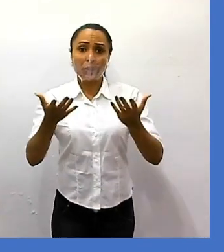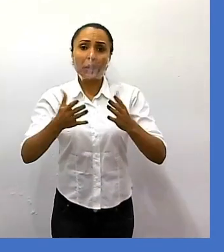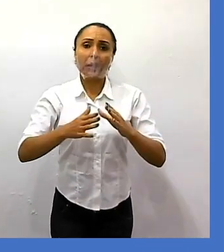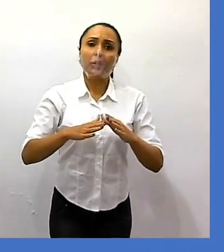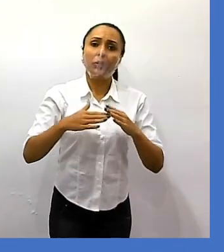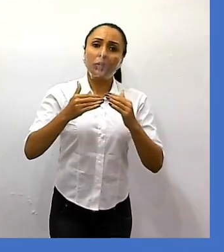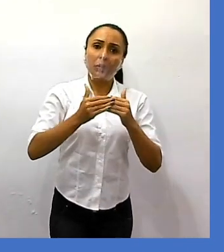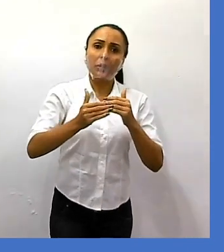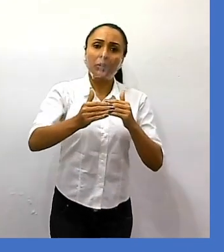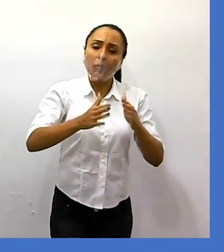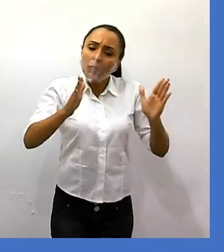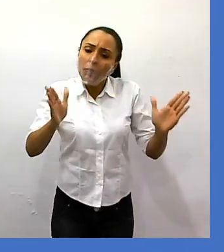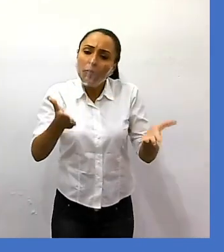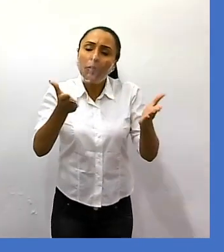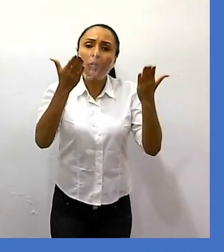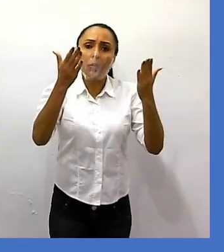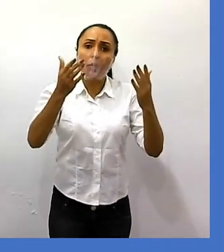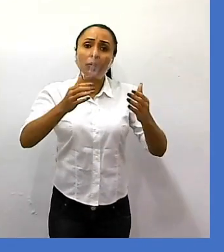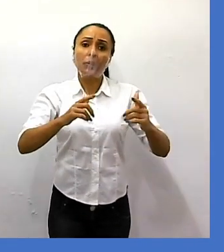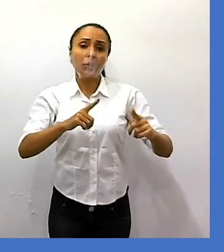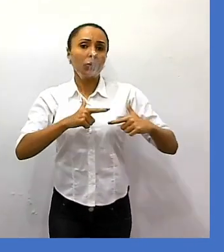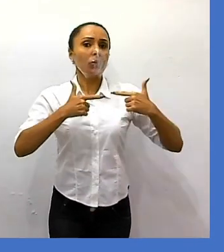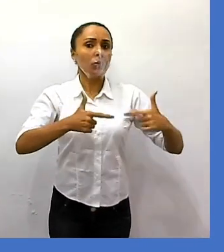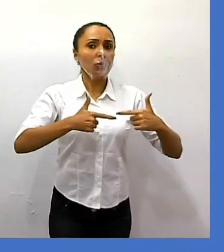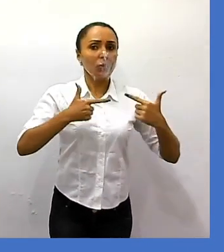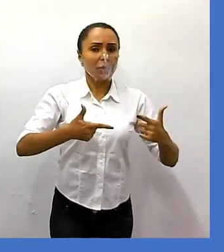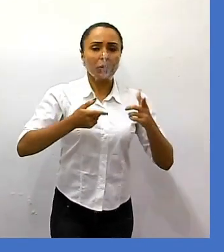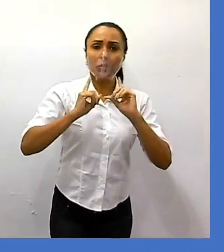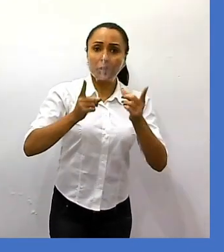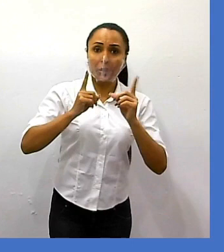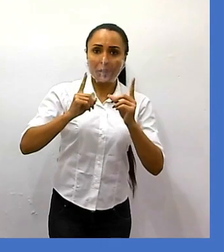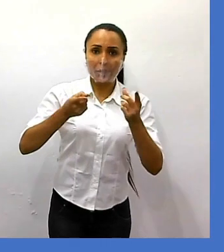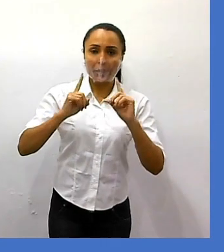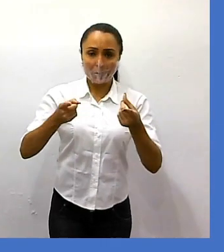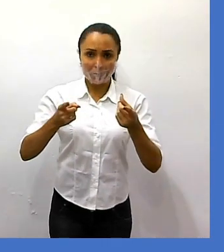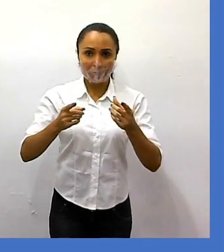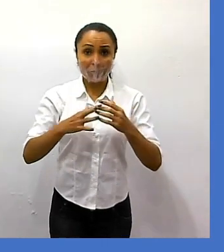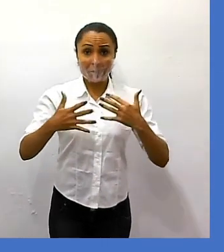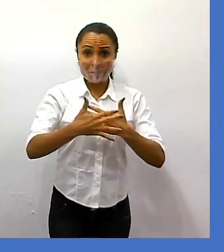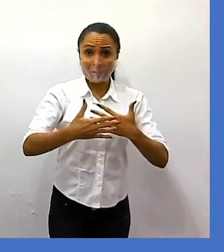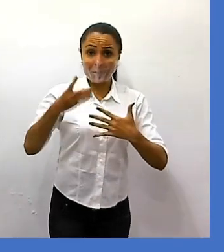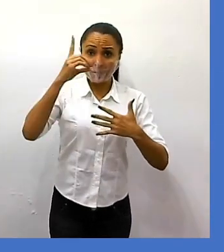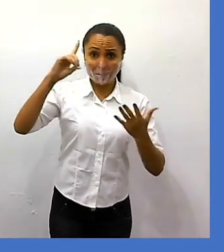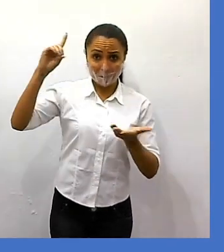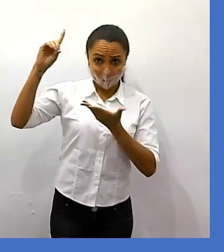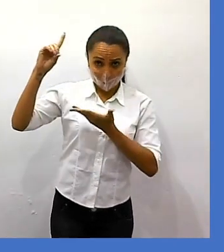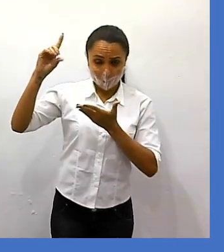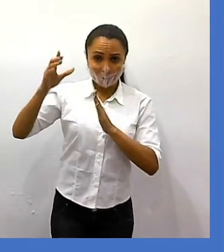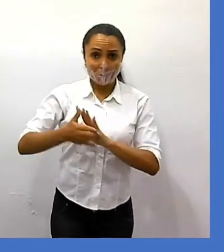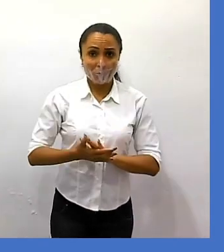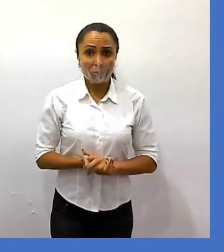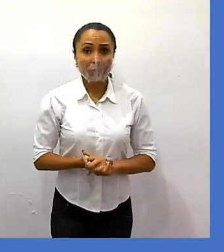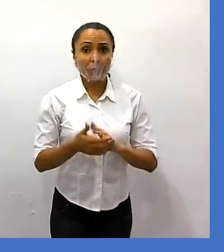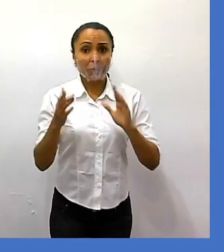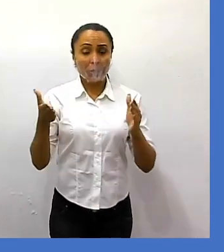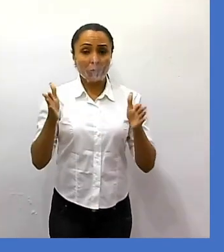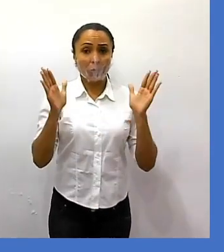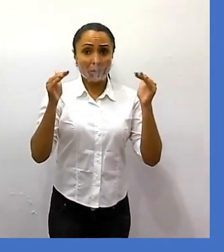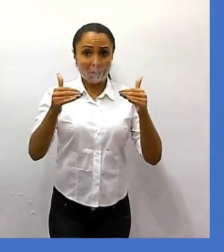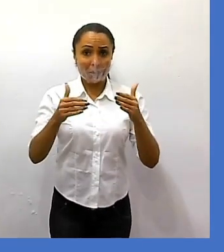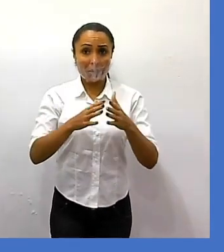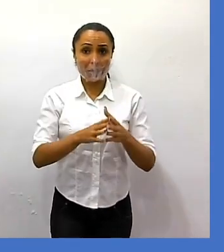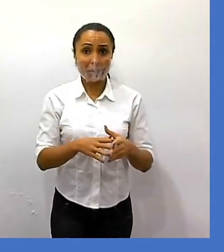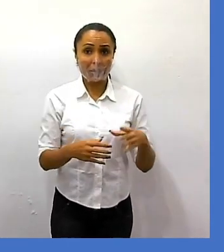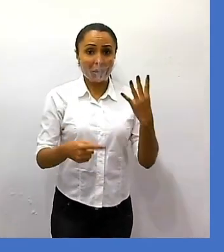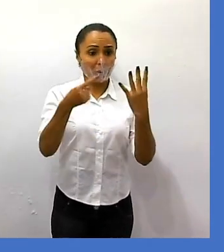novo fôlego, né? Com o sucesso de crítica do filme Cidade de Deus, que foi indicado a 4